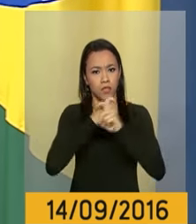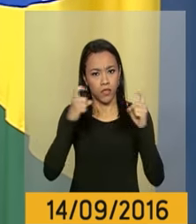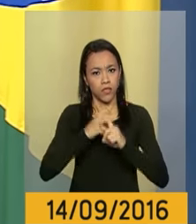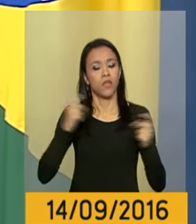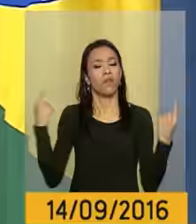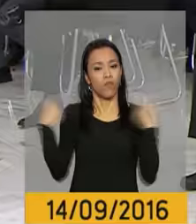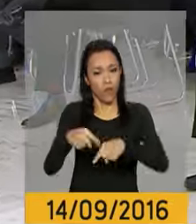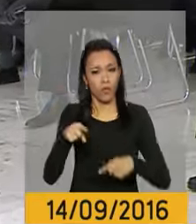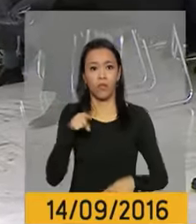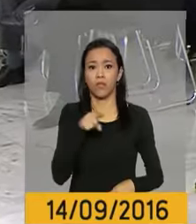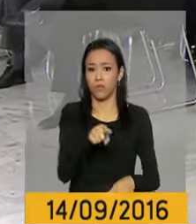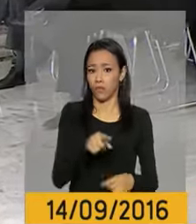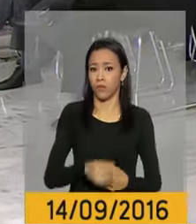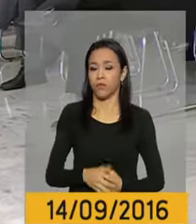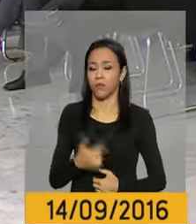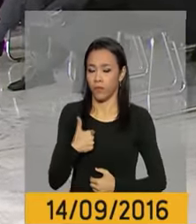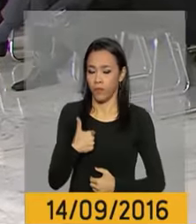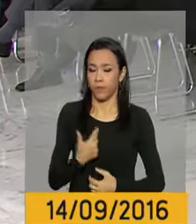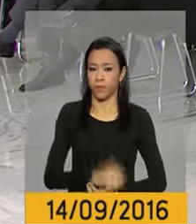maneira. Não é?